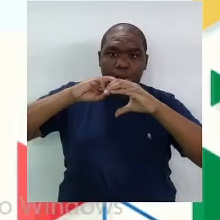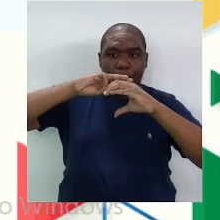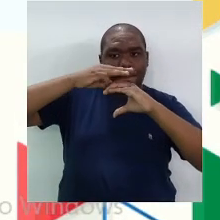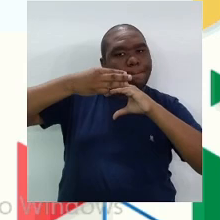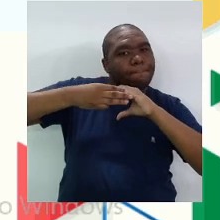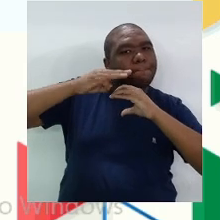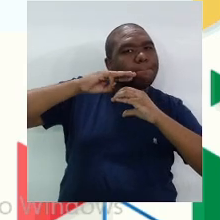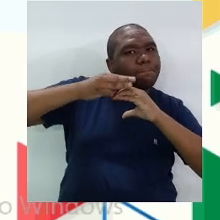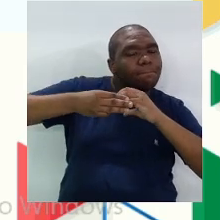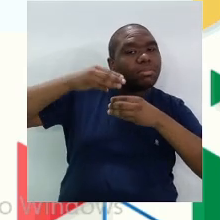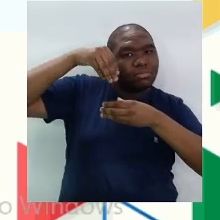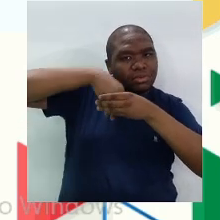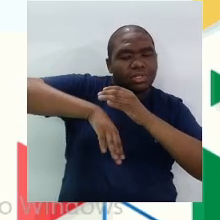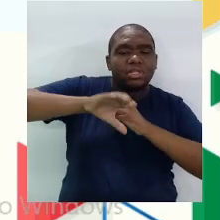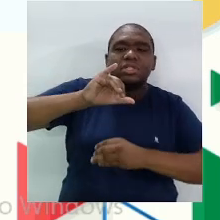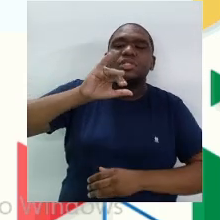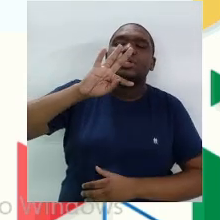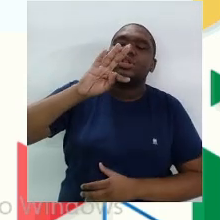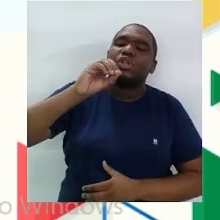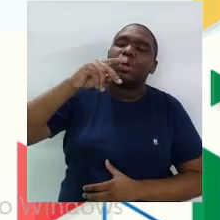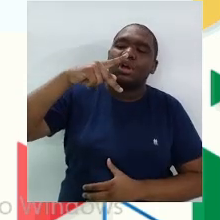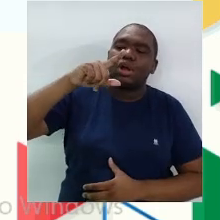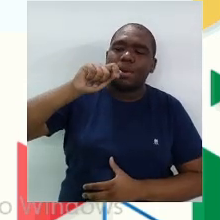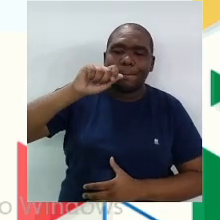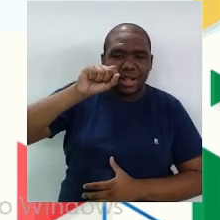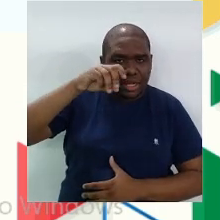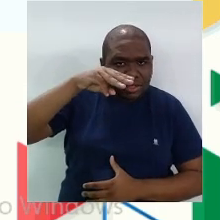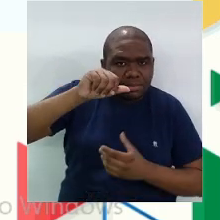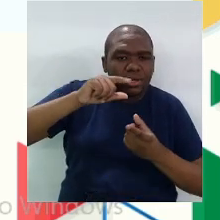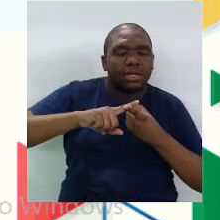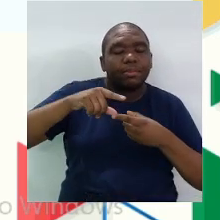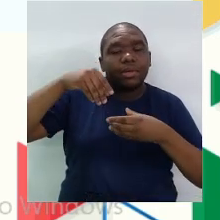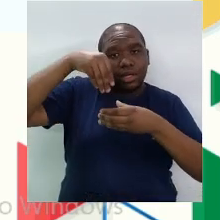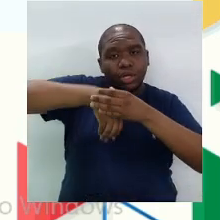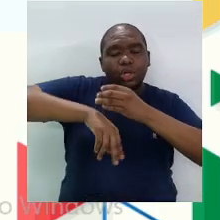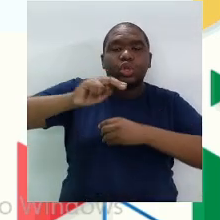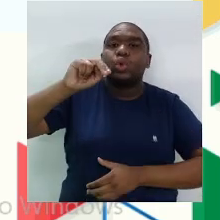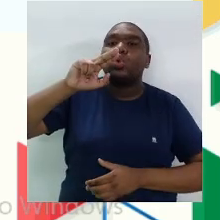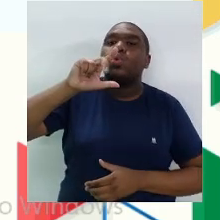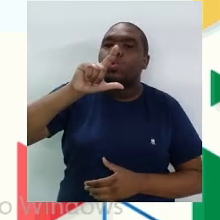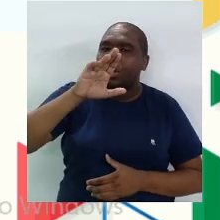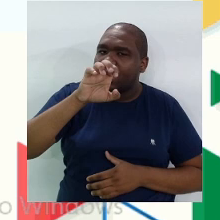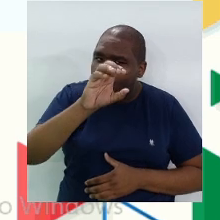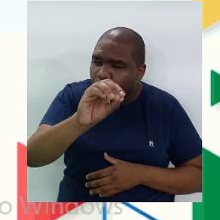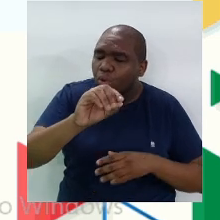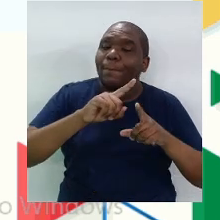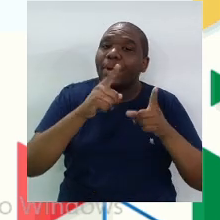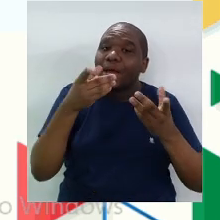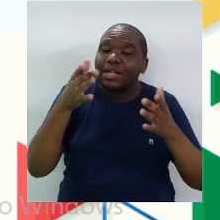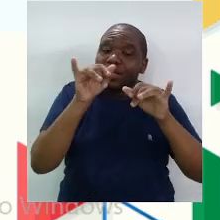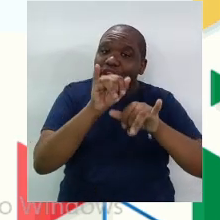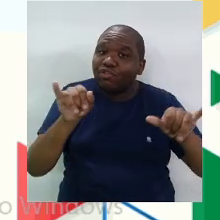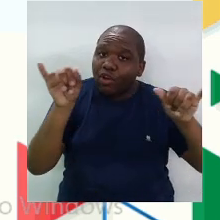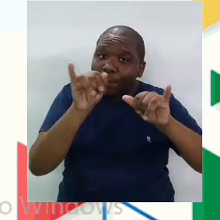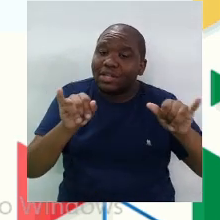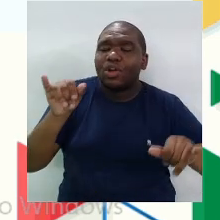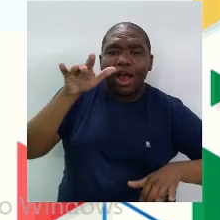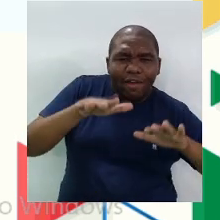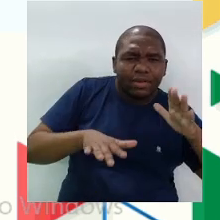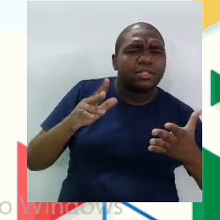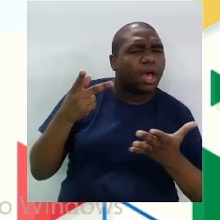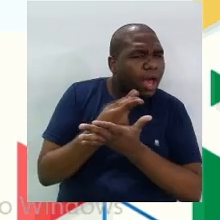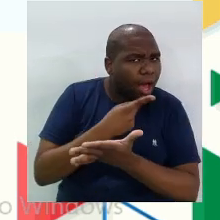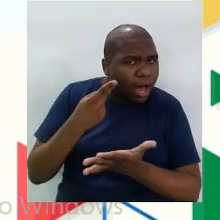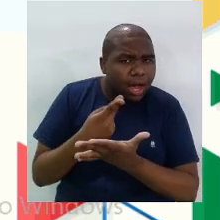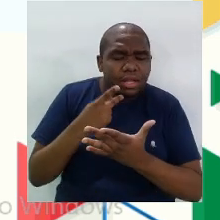plasmática, citoplasma e núcleo. Essa informação, no entanto, ela pode ser incorreta quando a